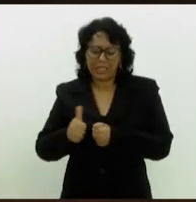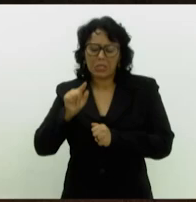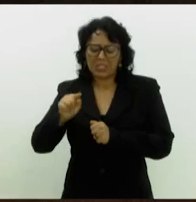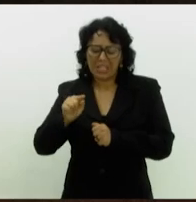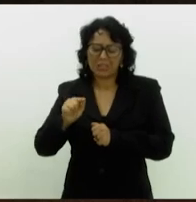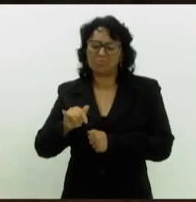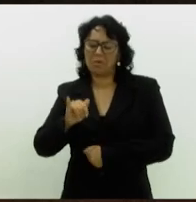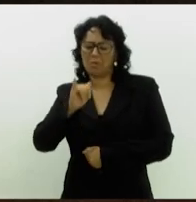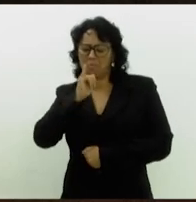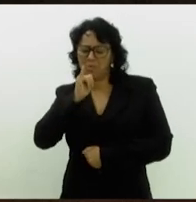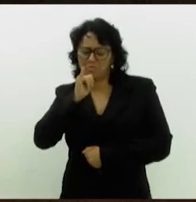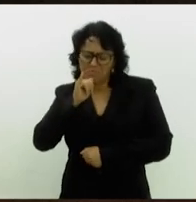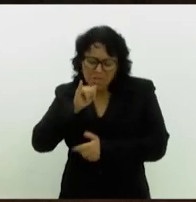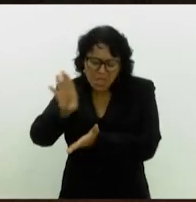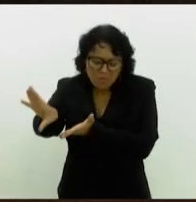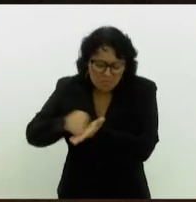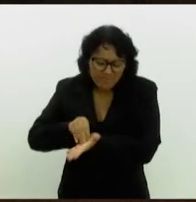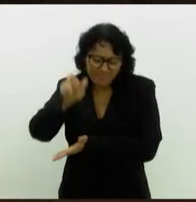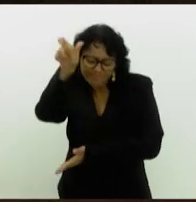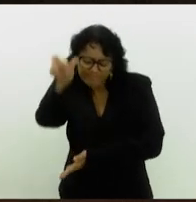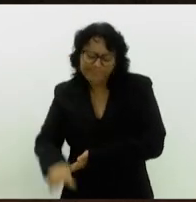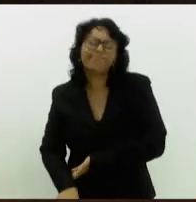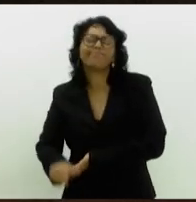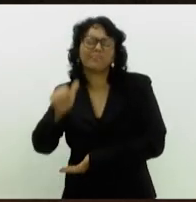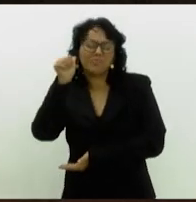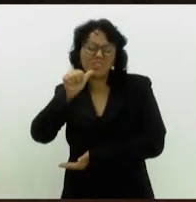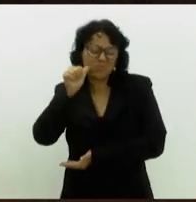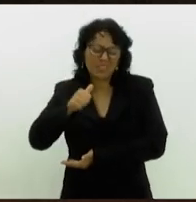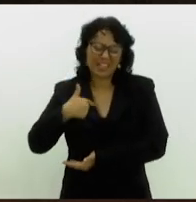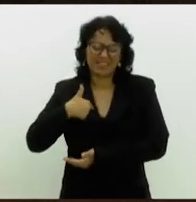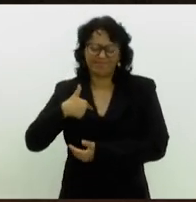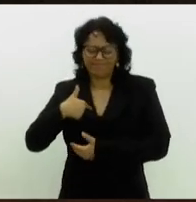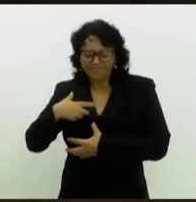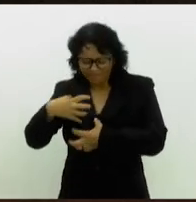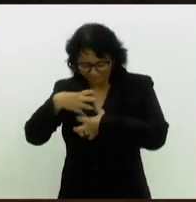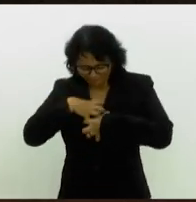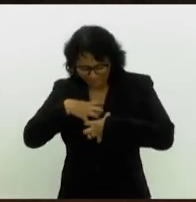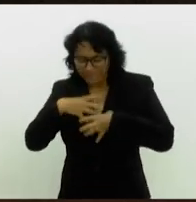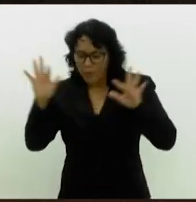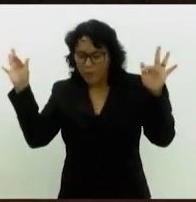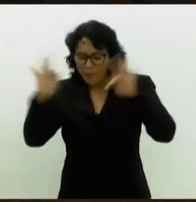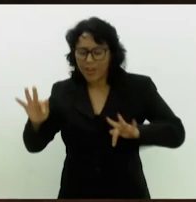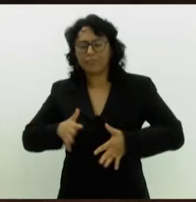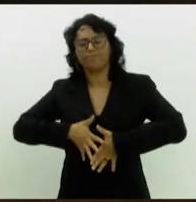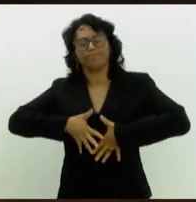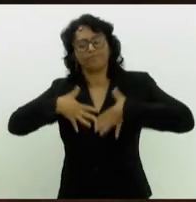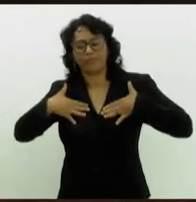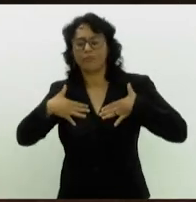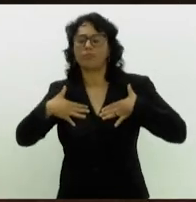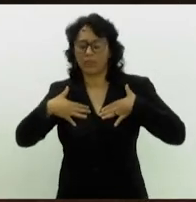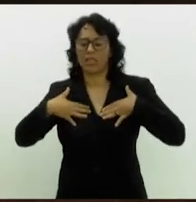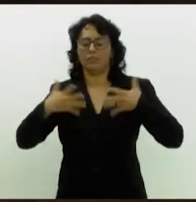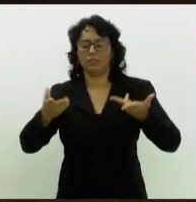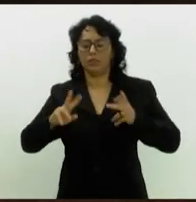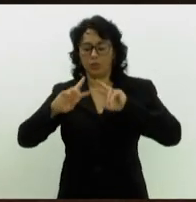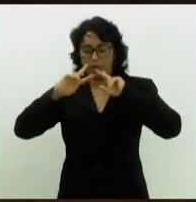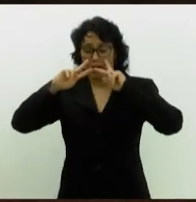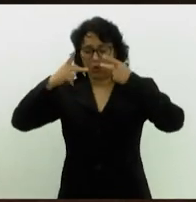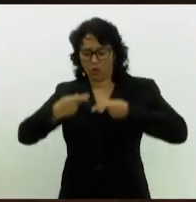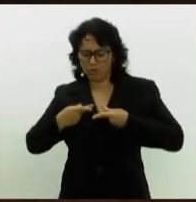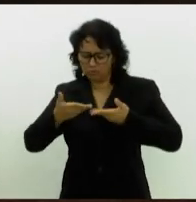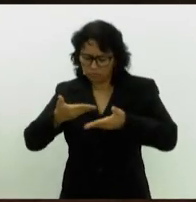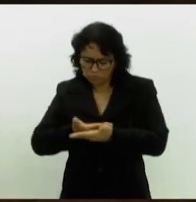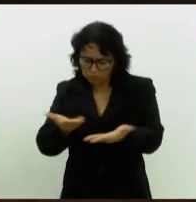valorosas dentro de casa então fico muito feliz reconhecer o seu trabalho reconhecer o trabalho valoroso da minha querida